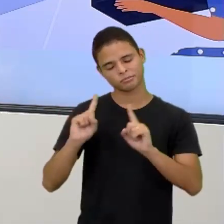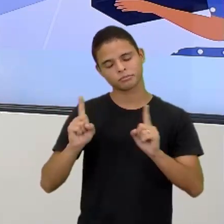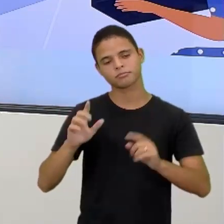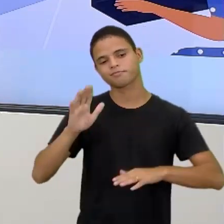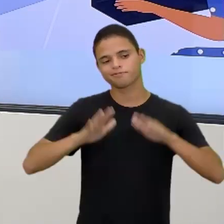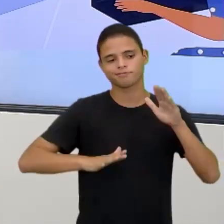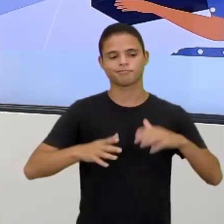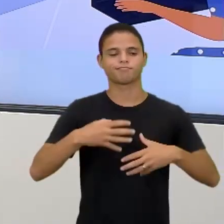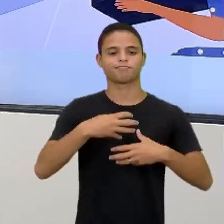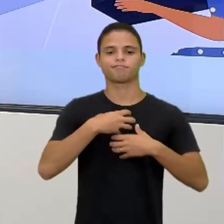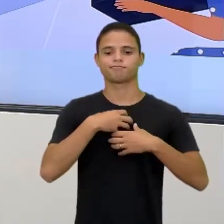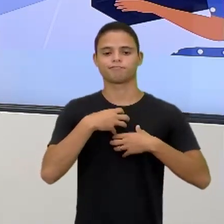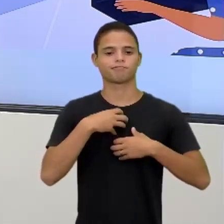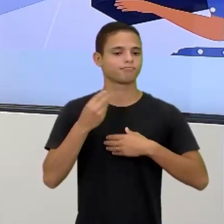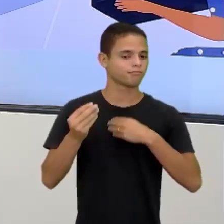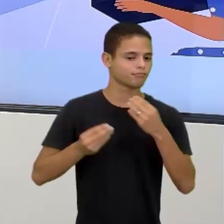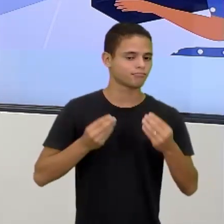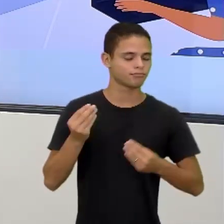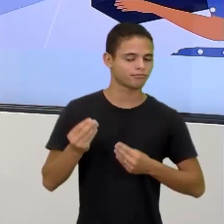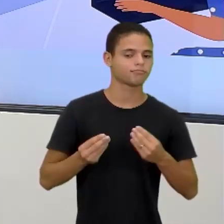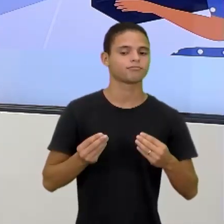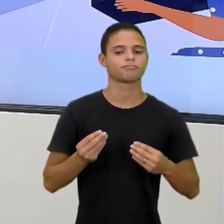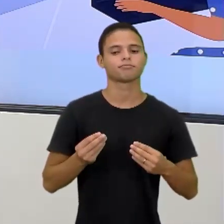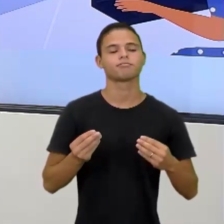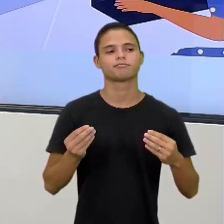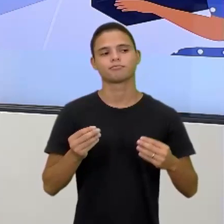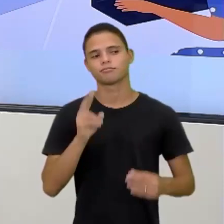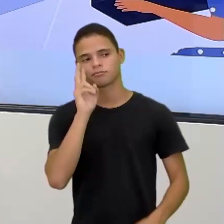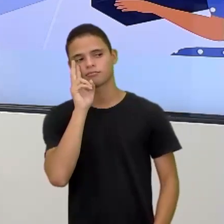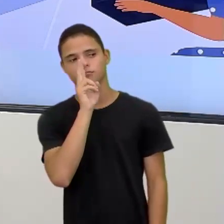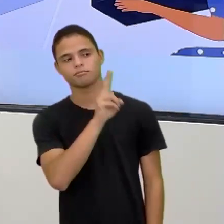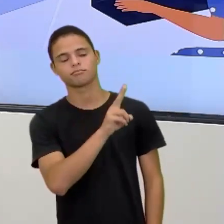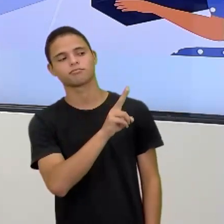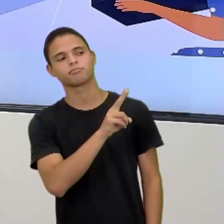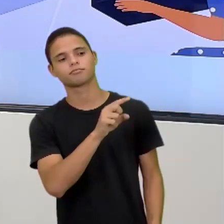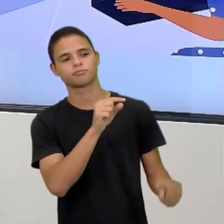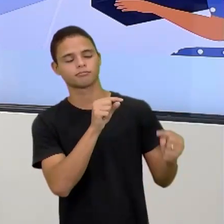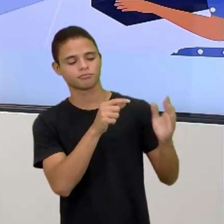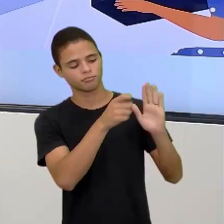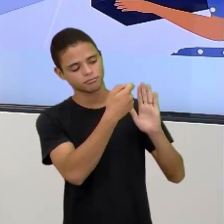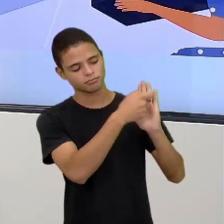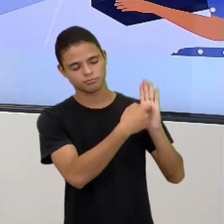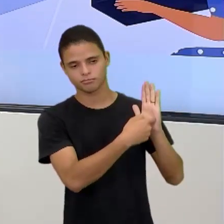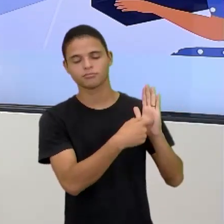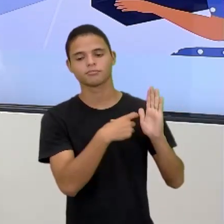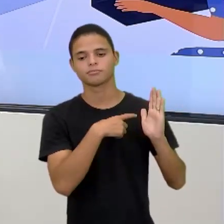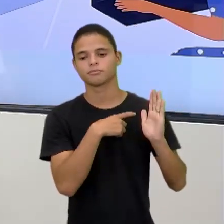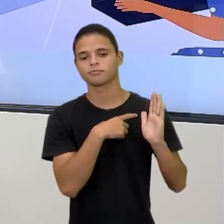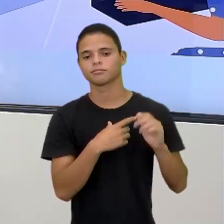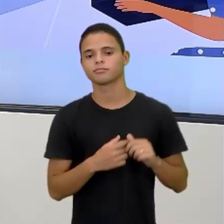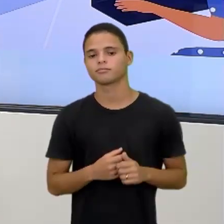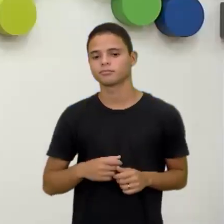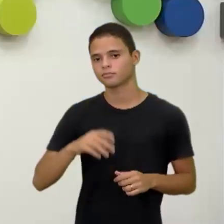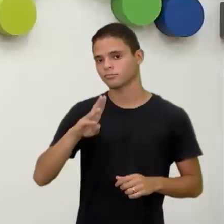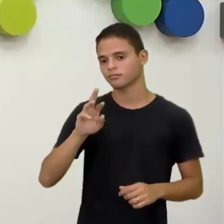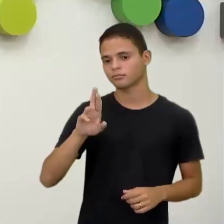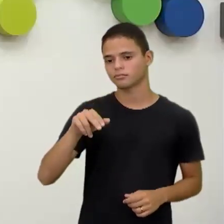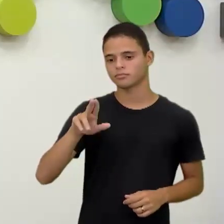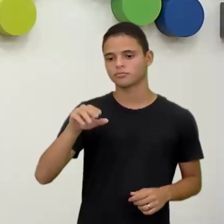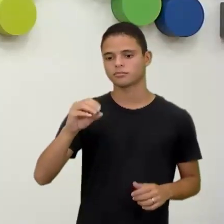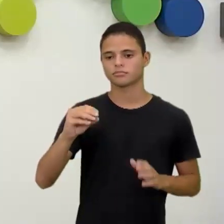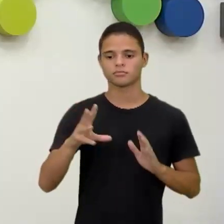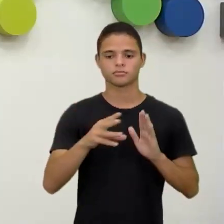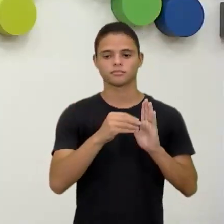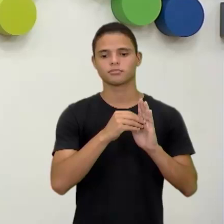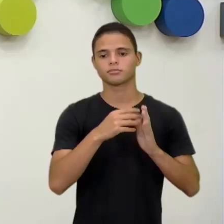comportamento ali, o gestual, tal, tudo isso aí está sendo analisado, está sendo lido. O que o Bruno colocou aí? Achei engraçado, ele